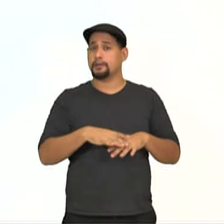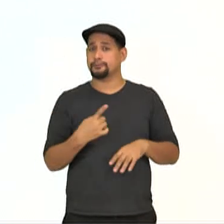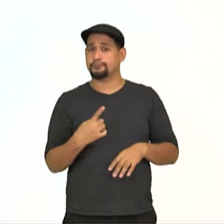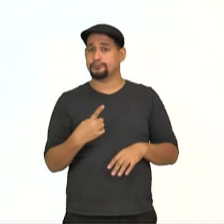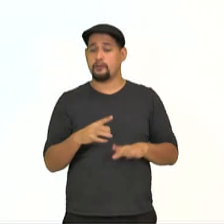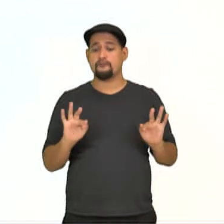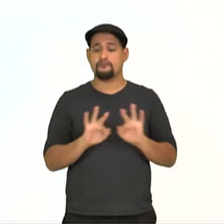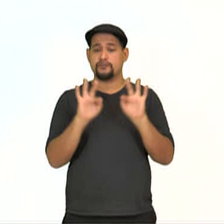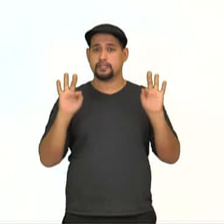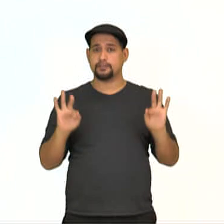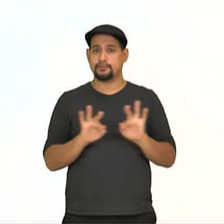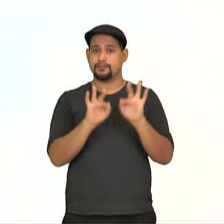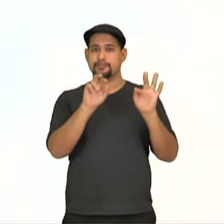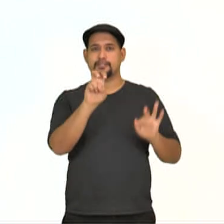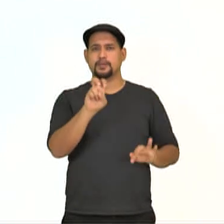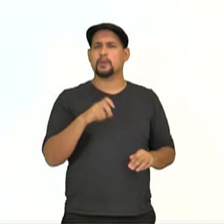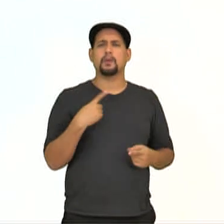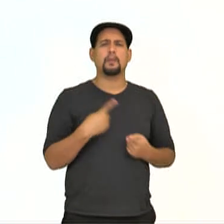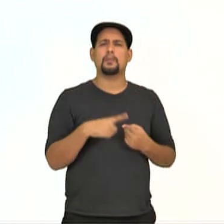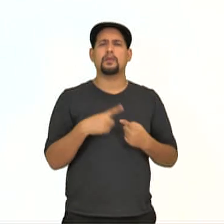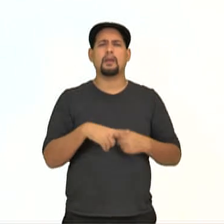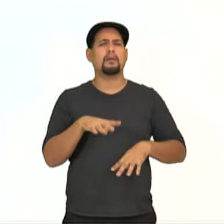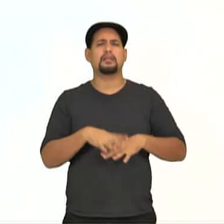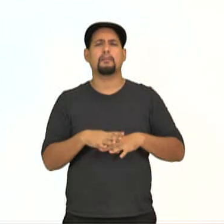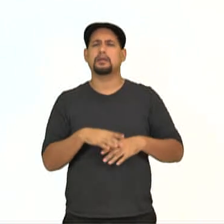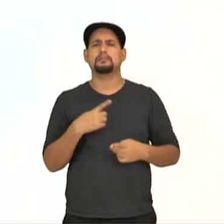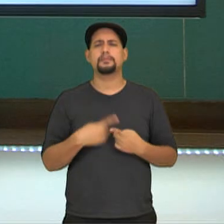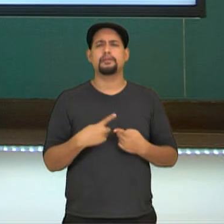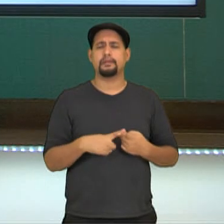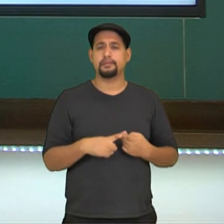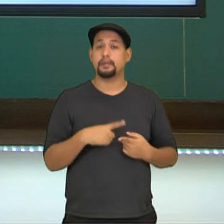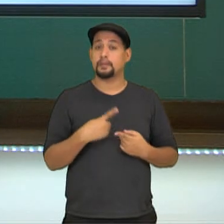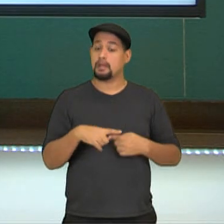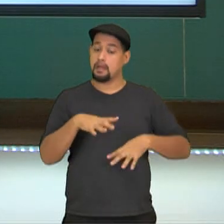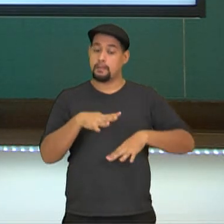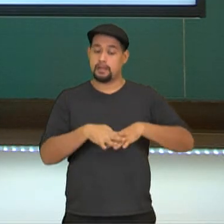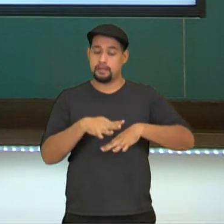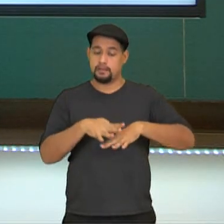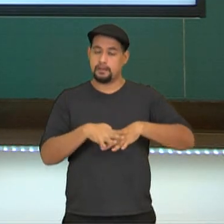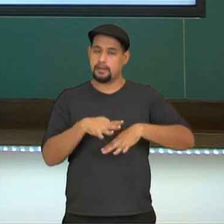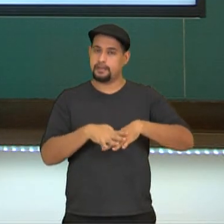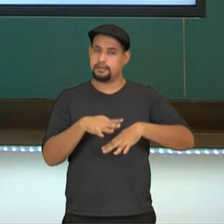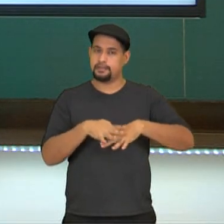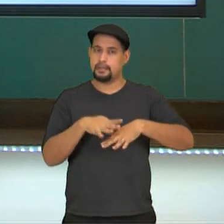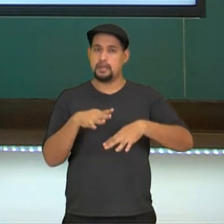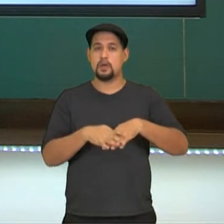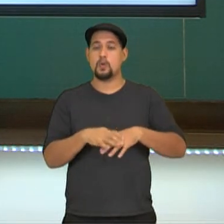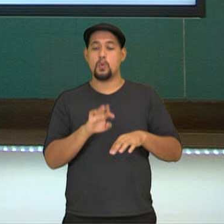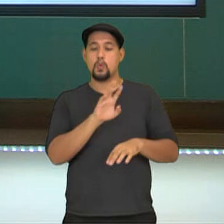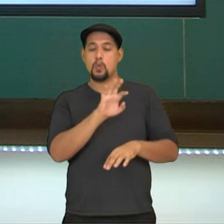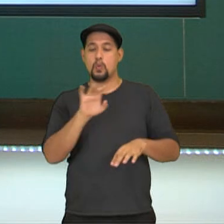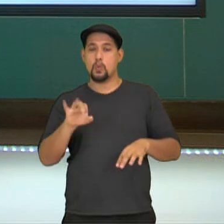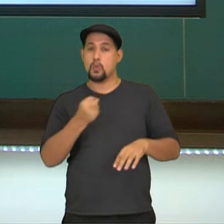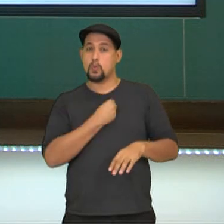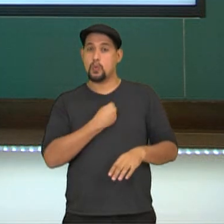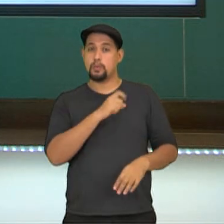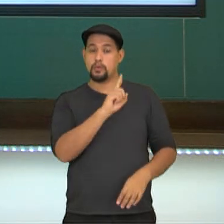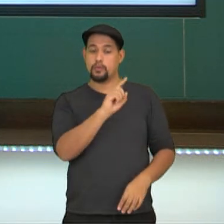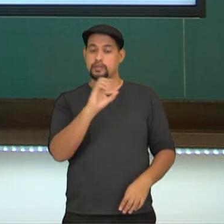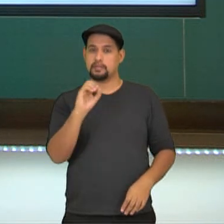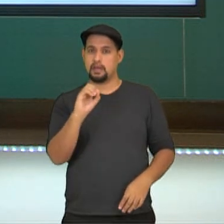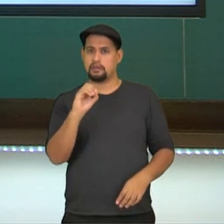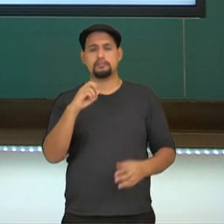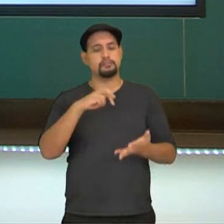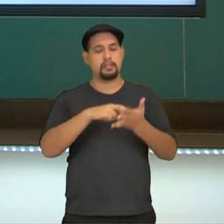estado físico 5 volts. Por que estado matemático? É porque com a matemática, esses códigos que estão aqui 1 e 0